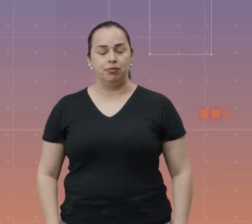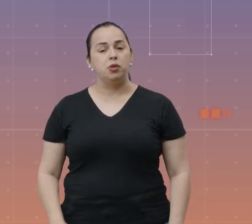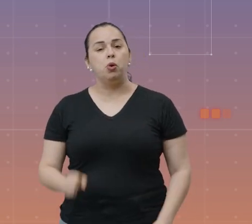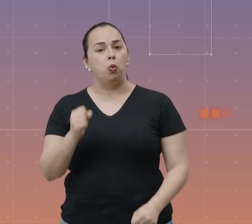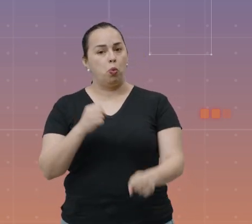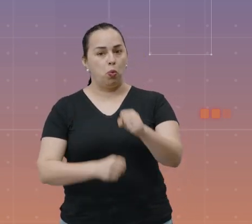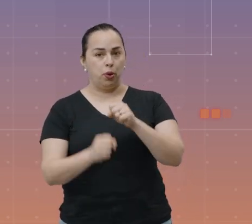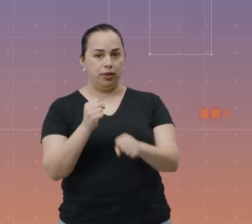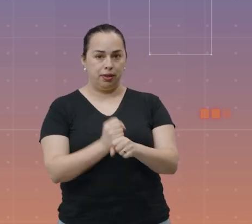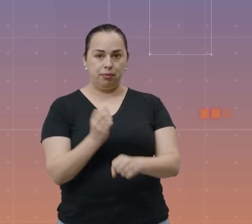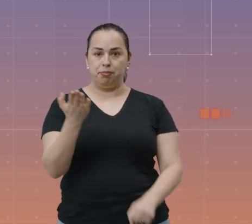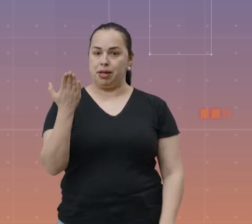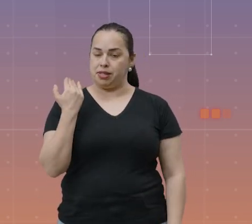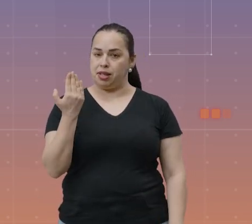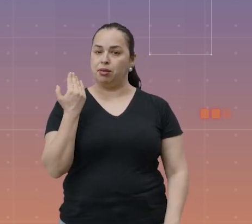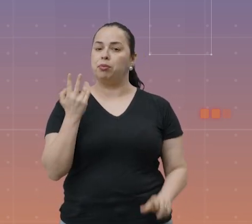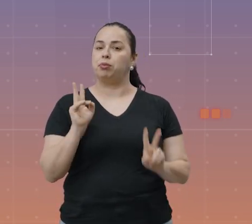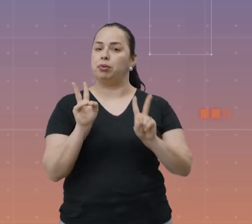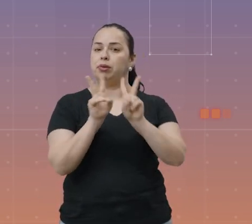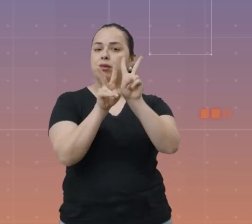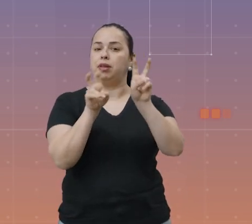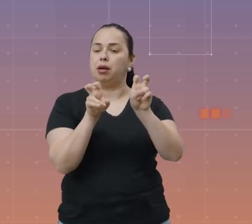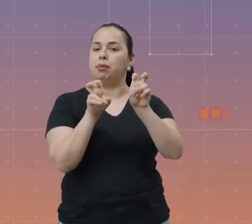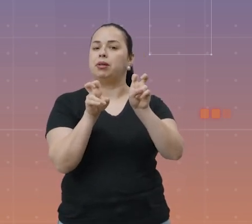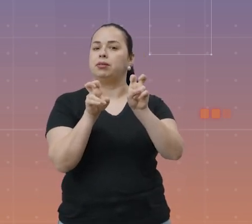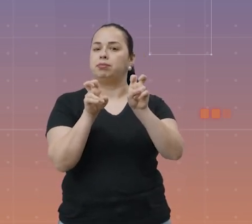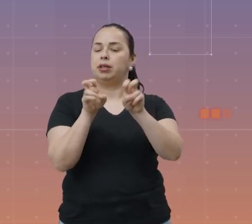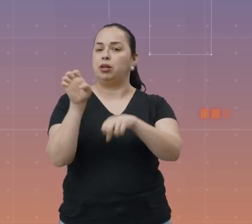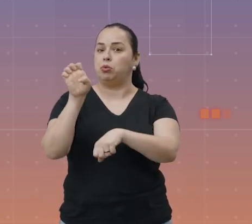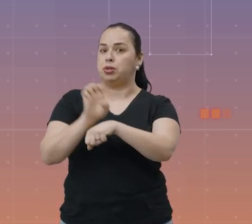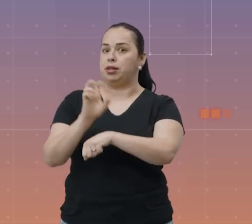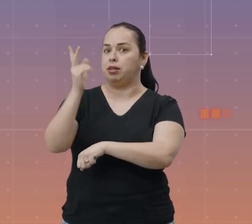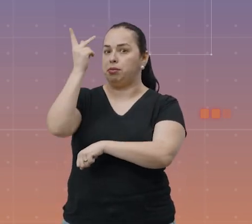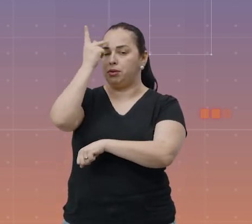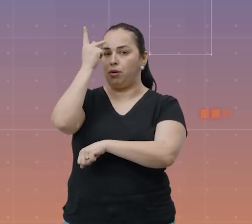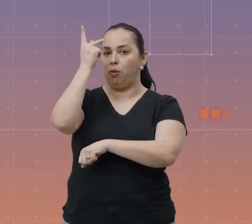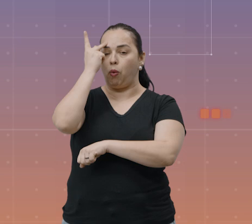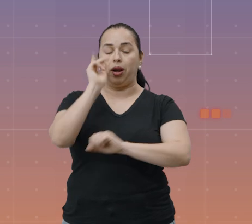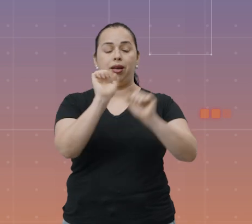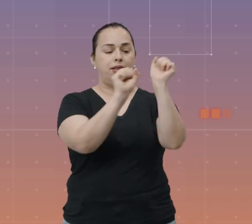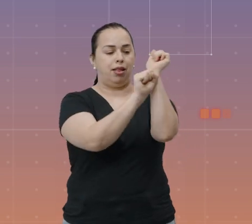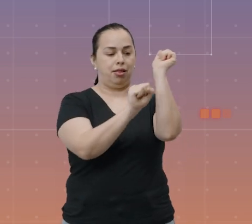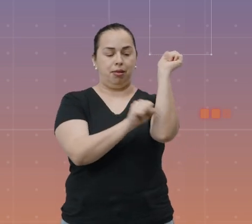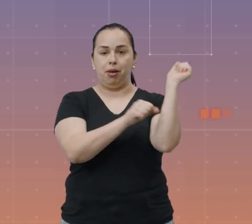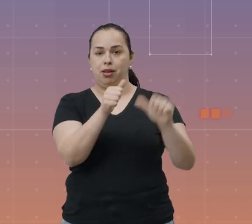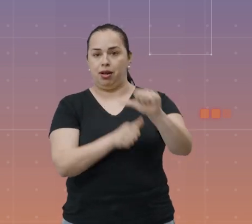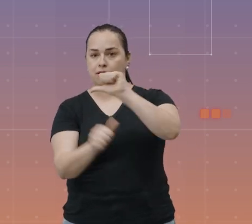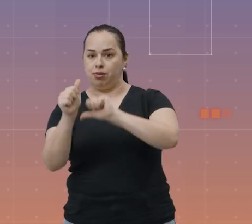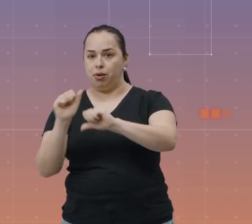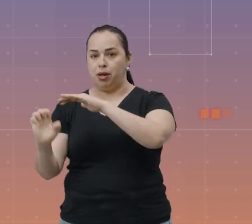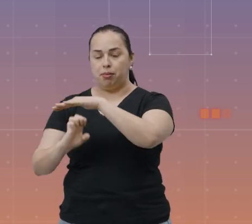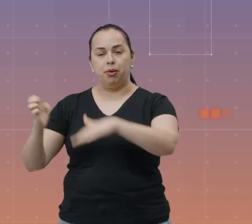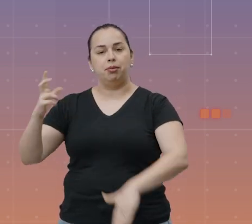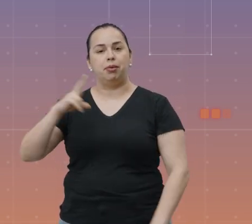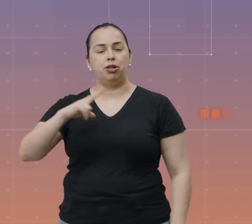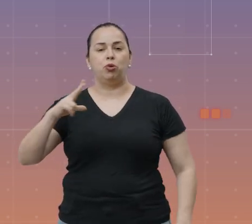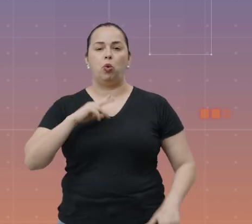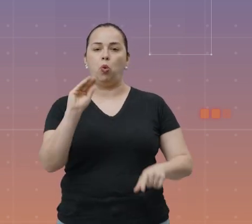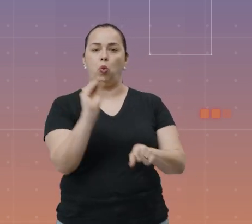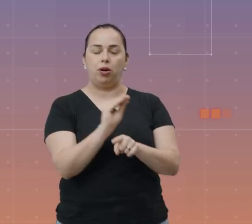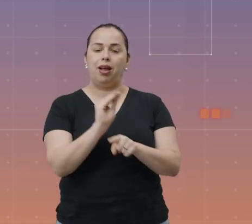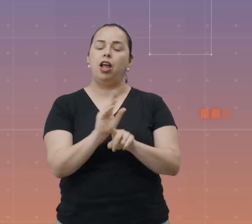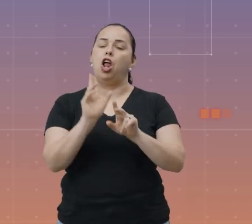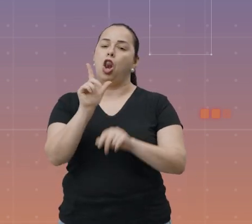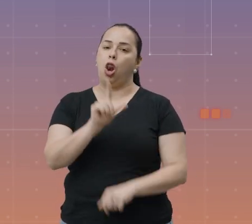Em 2024, um tema que mobilizou todo o estado de São Paulo foi a privatização da Sabesp. E claro que a Câmara